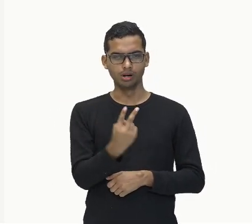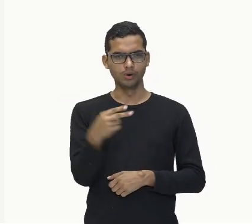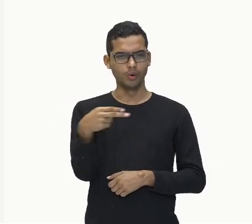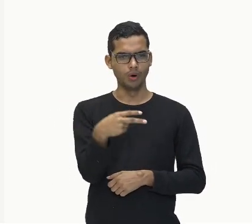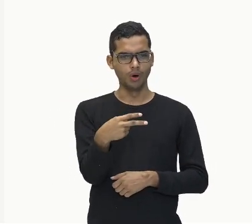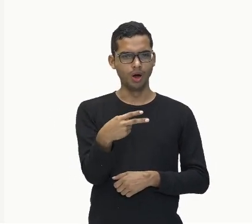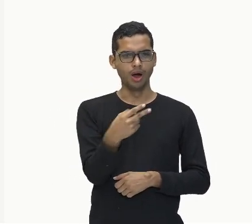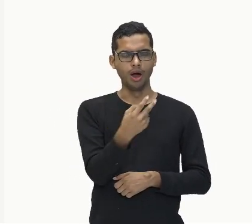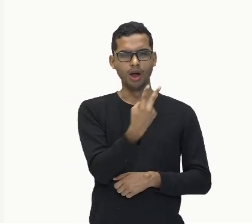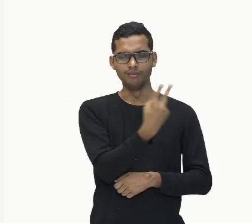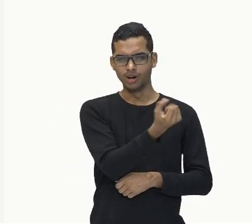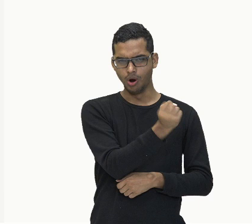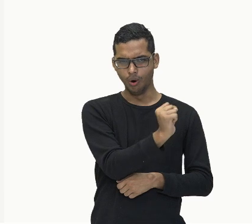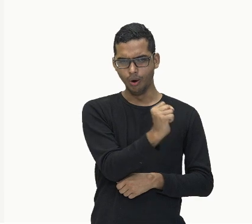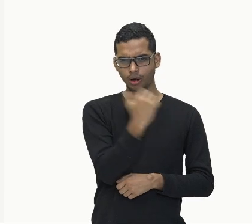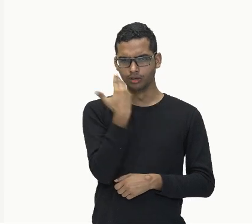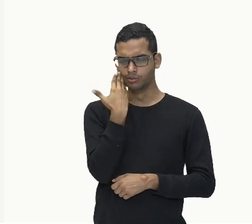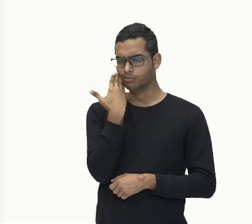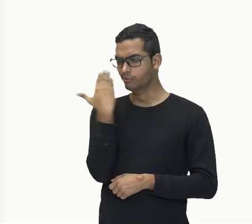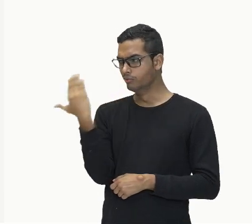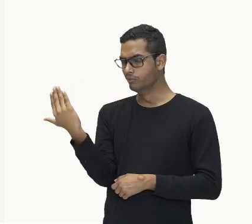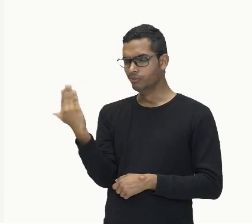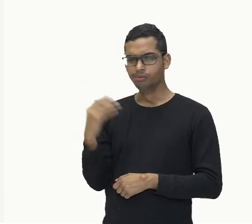igual a 28. Essa combinação é